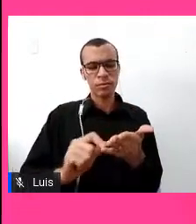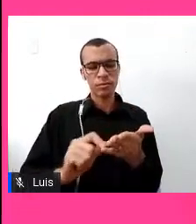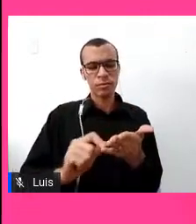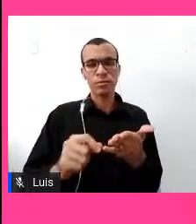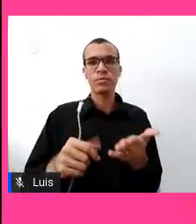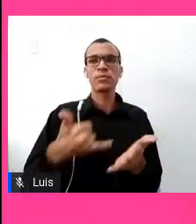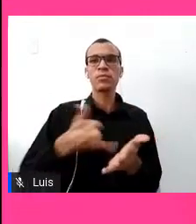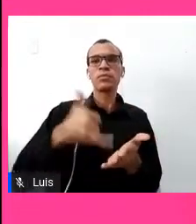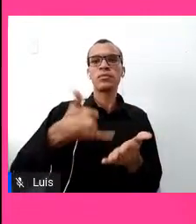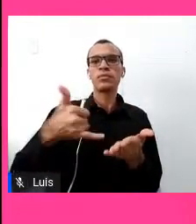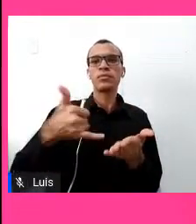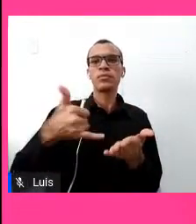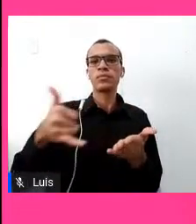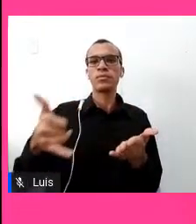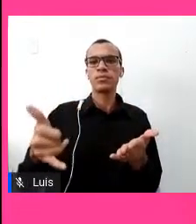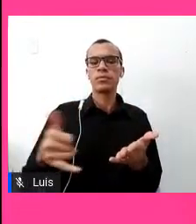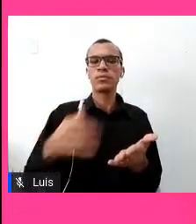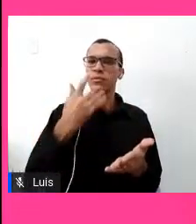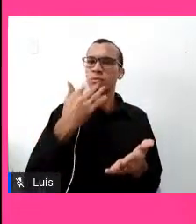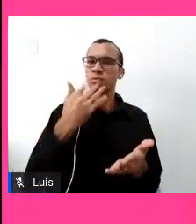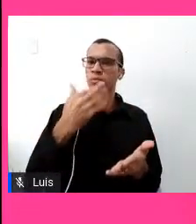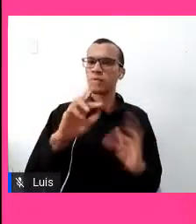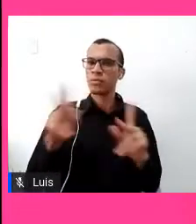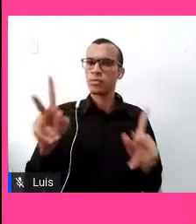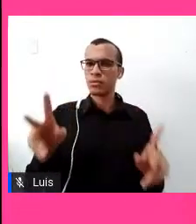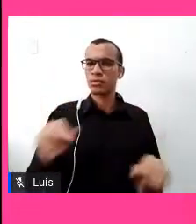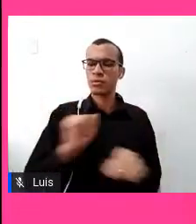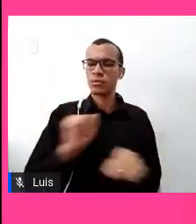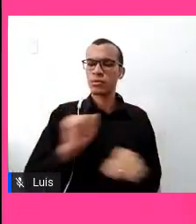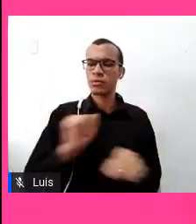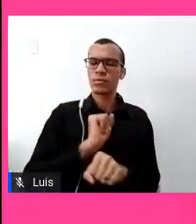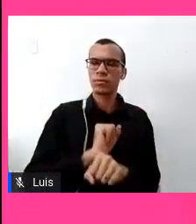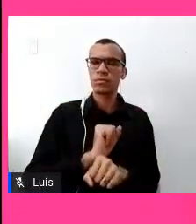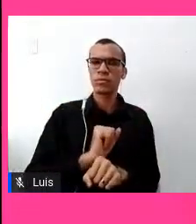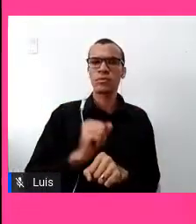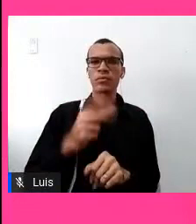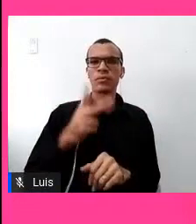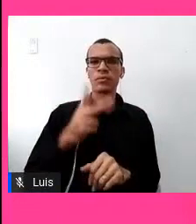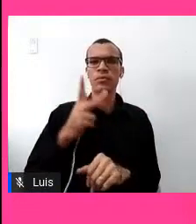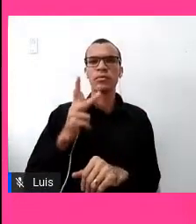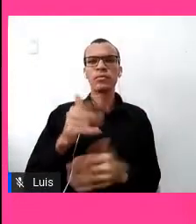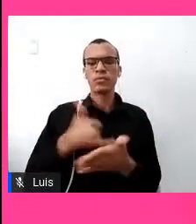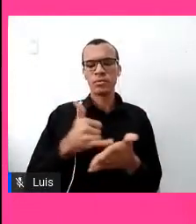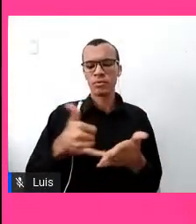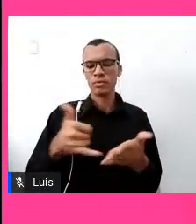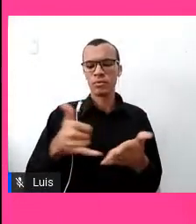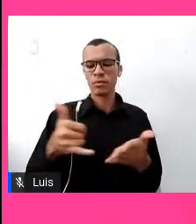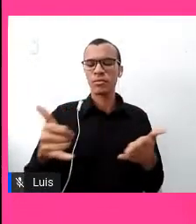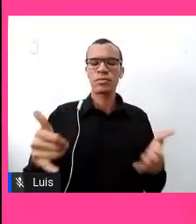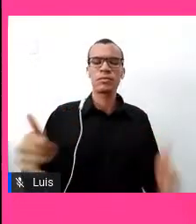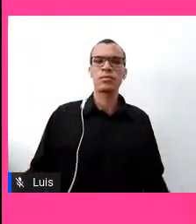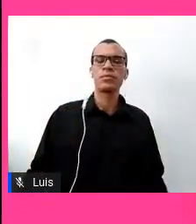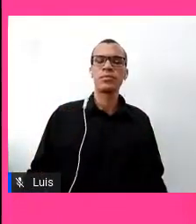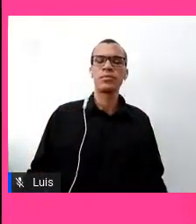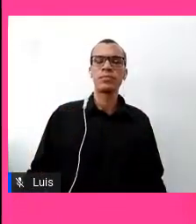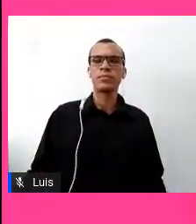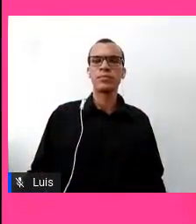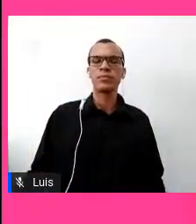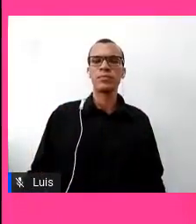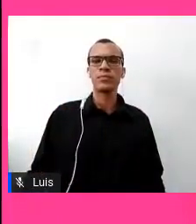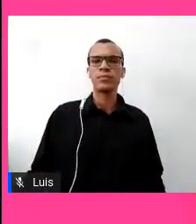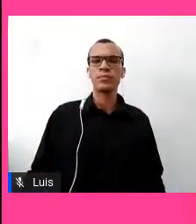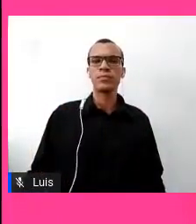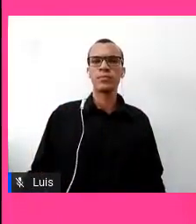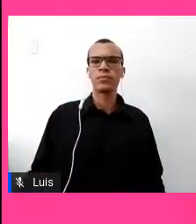cor diferente. Só um momento que a minha caneta esferográfica está aqui em cima.